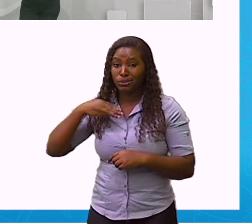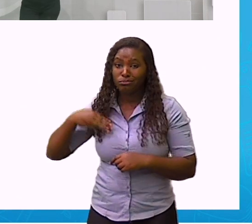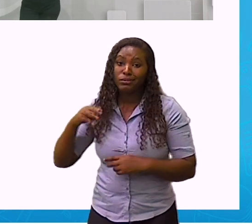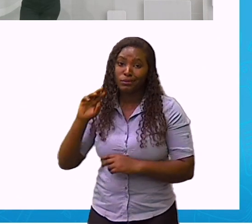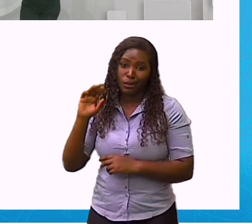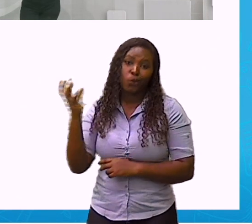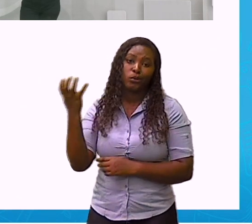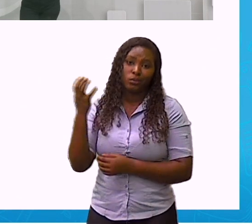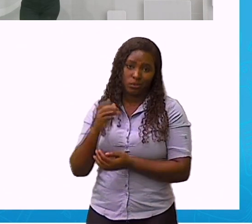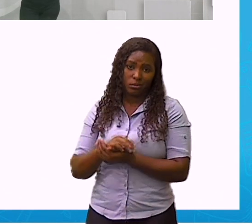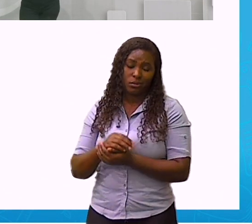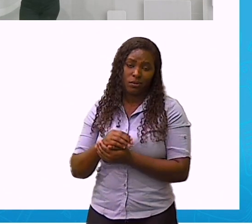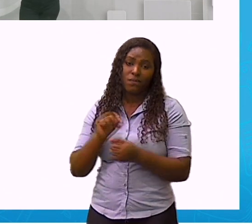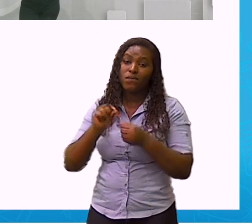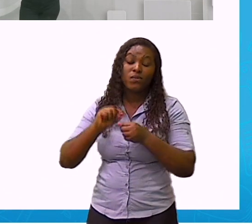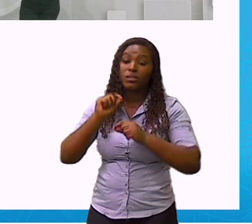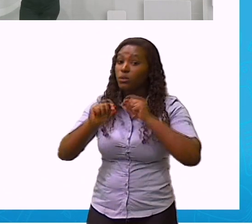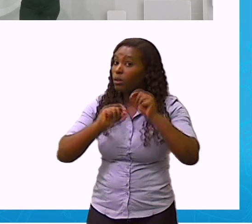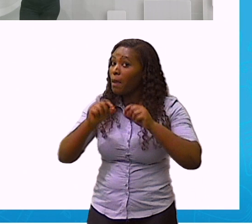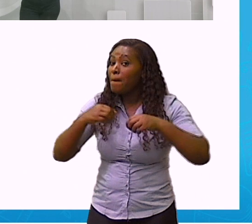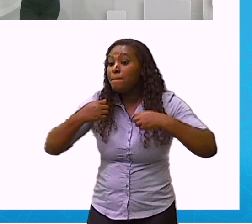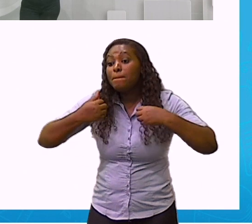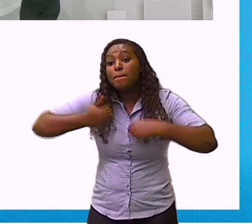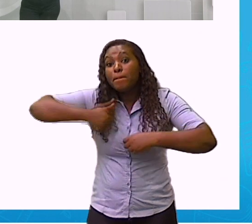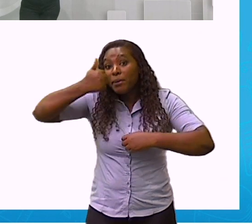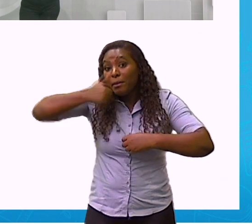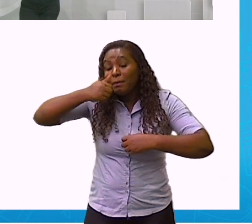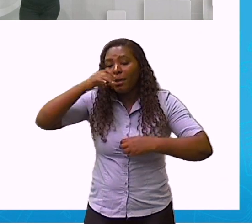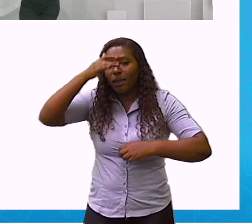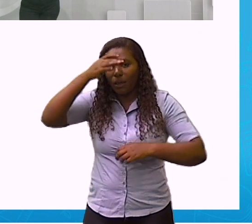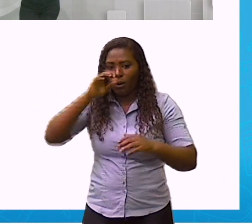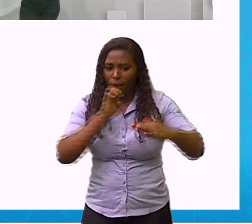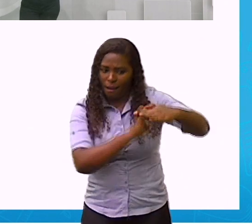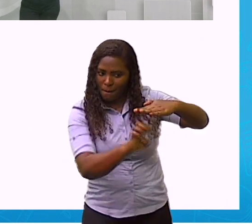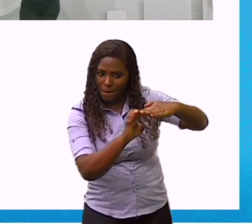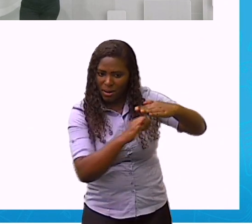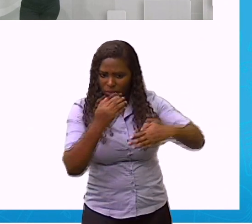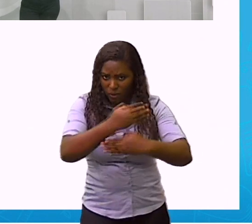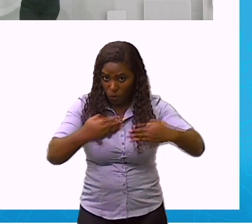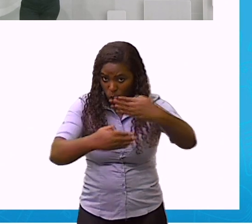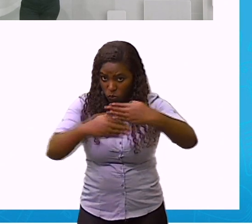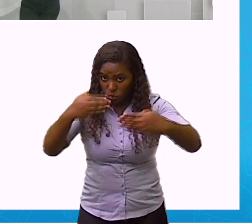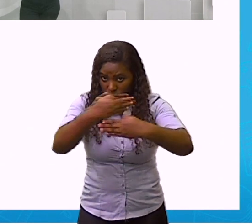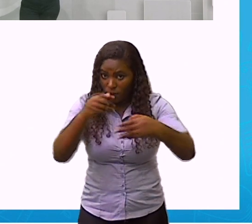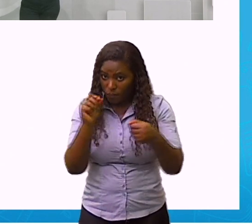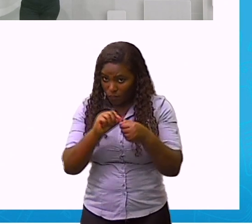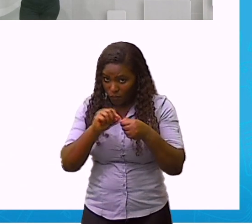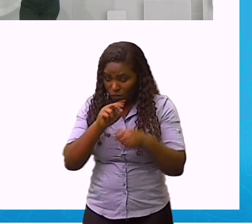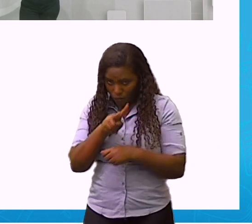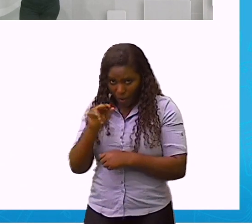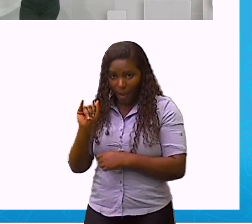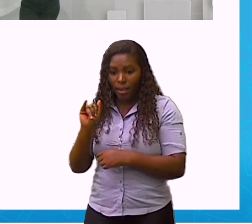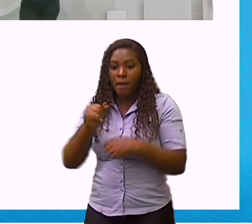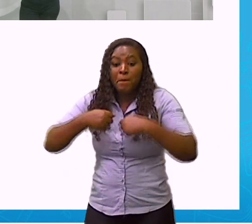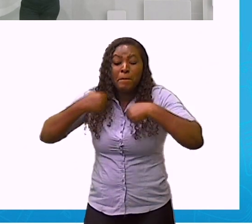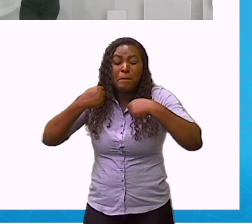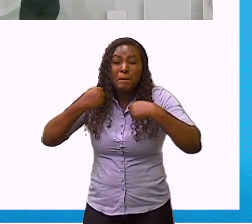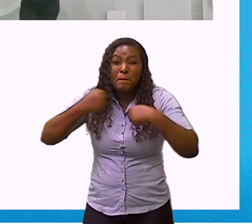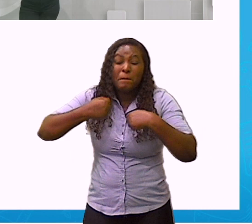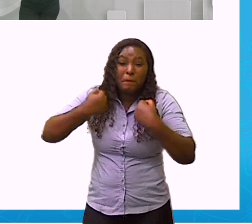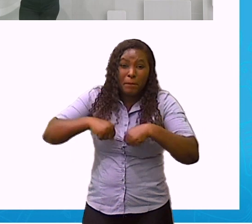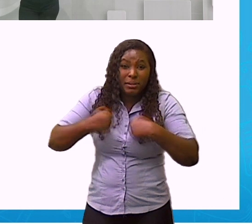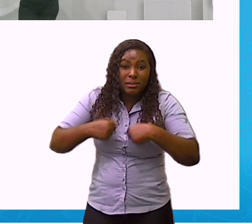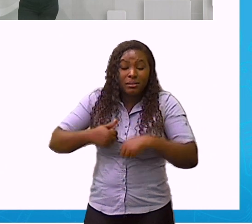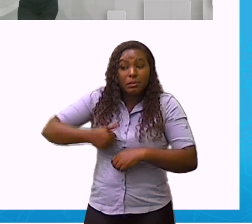dos impactos ambientais que um empreendimento como este pode causar. É importante avaliar todos